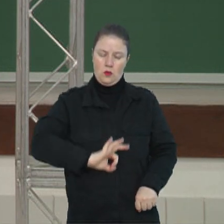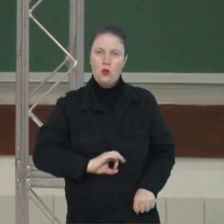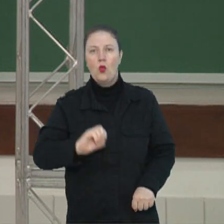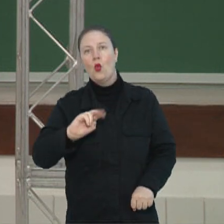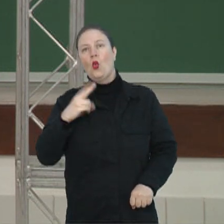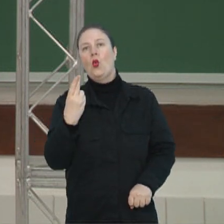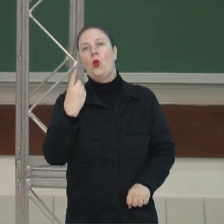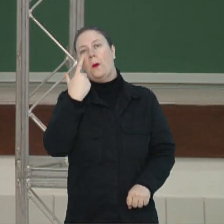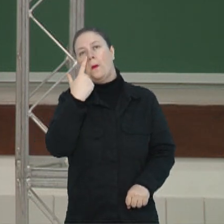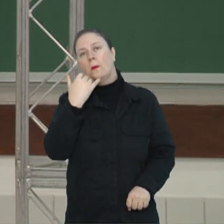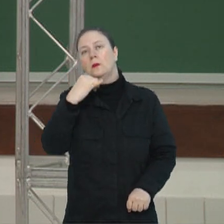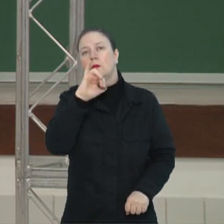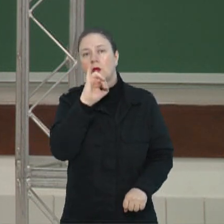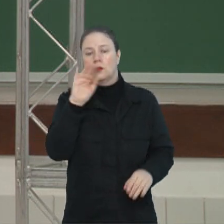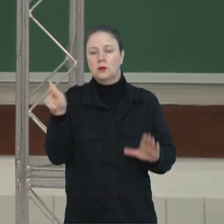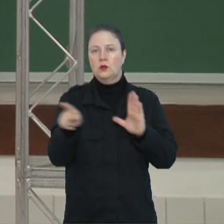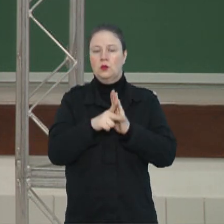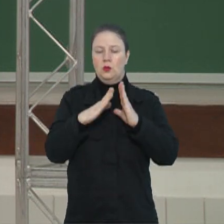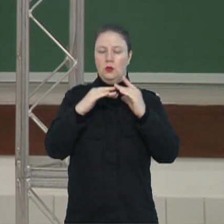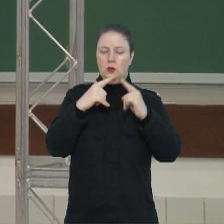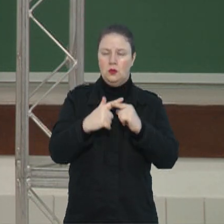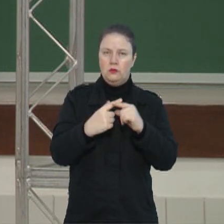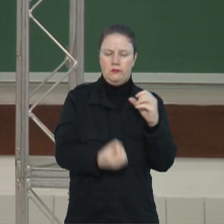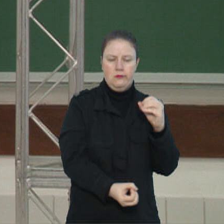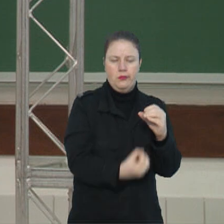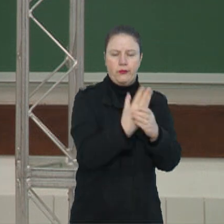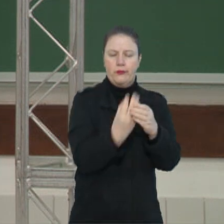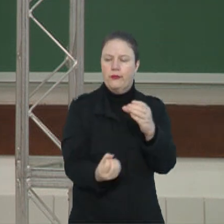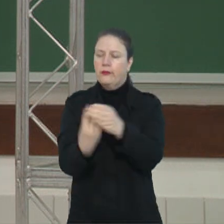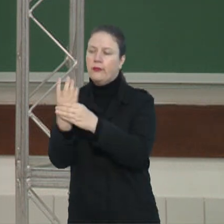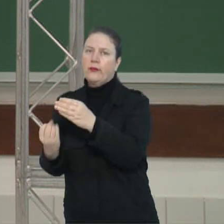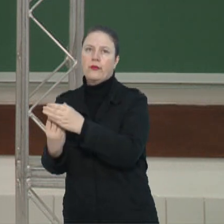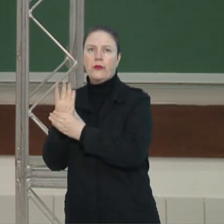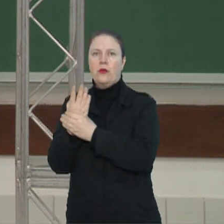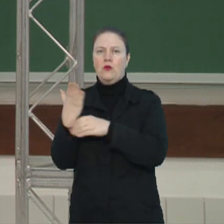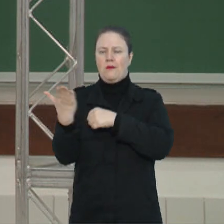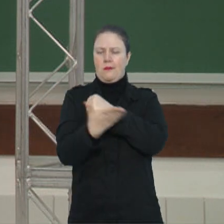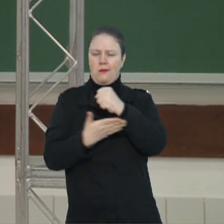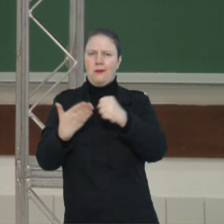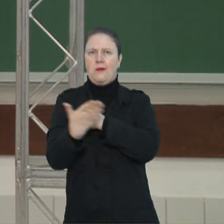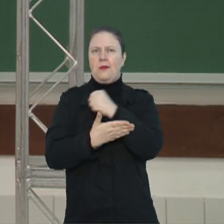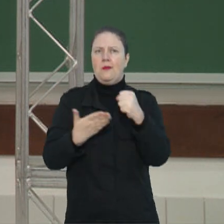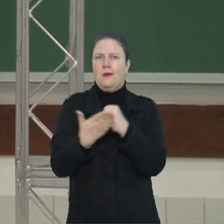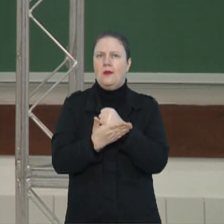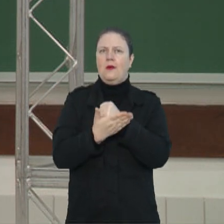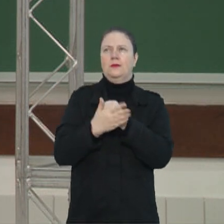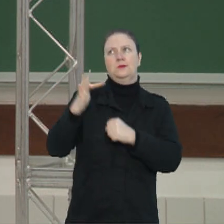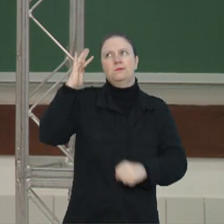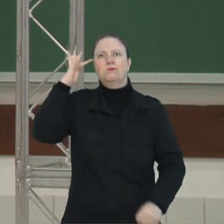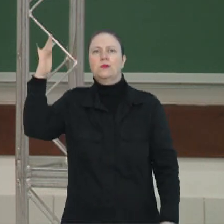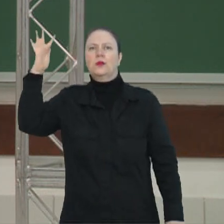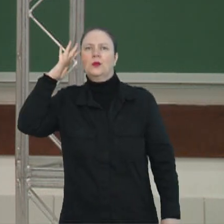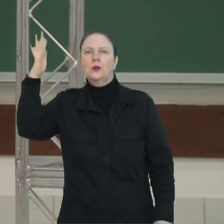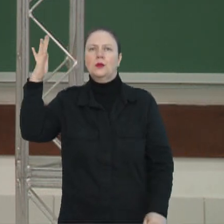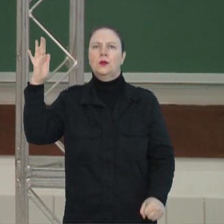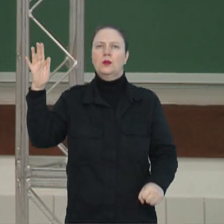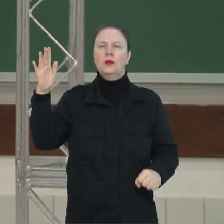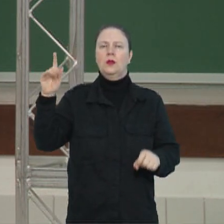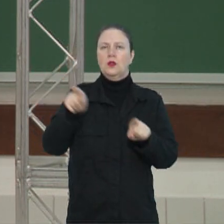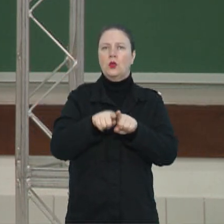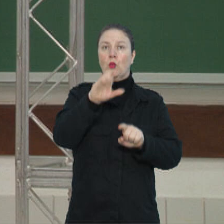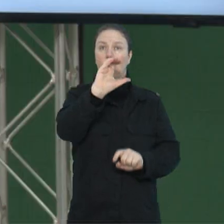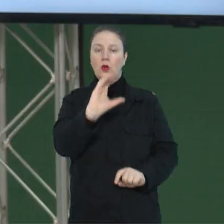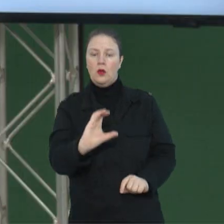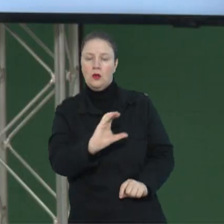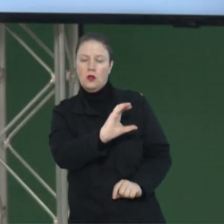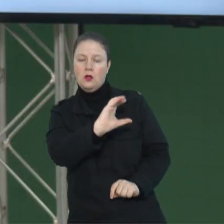da igreja, né? Aqueles que fundaram a igreja, aqueles que deram os alicerces teóricos, tá, para o cristianismo, né? Lembra